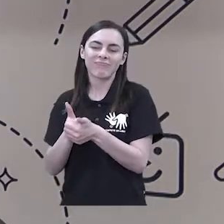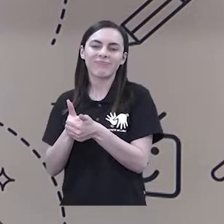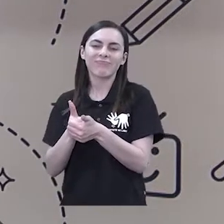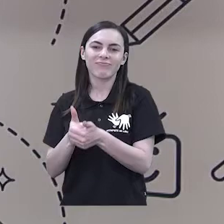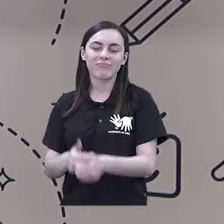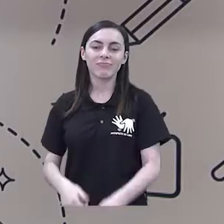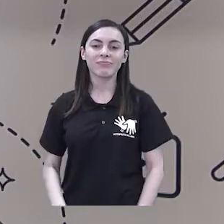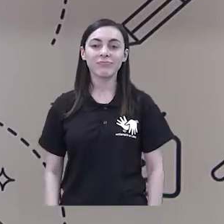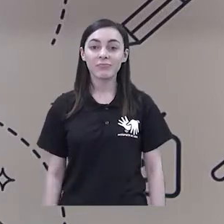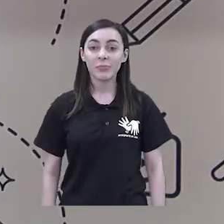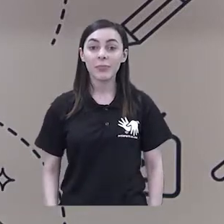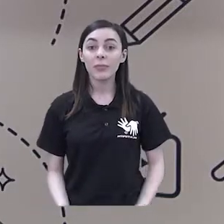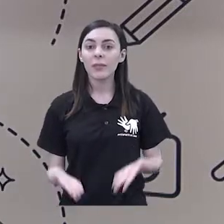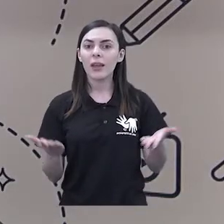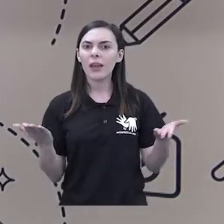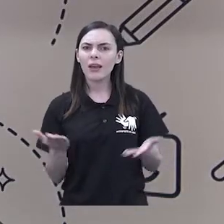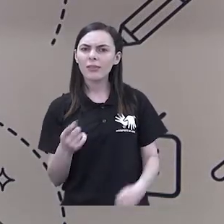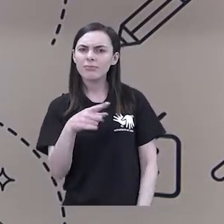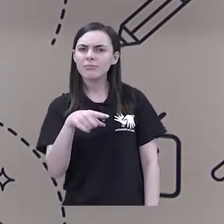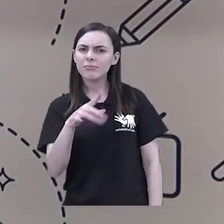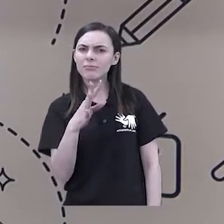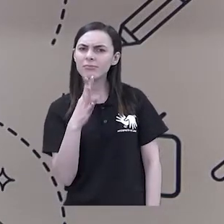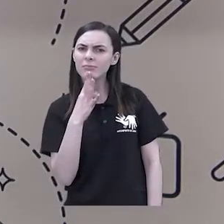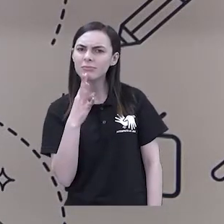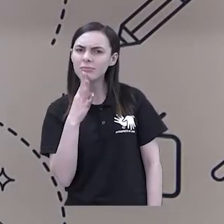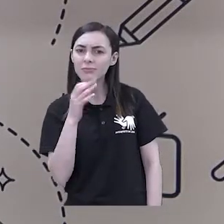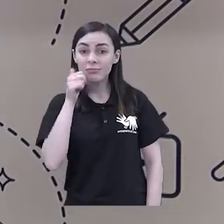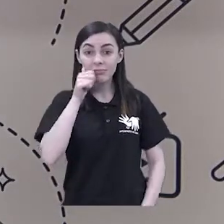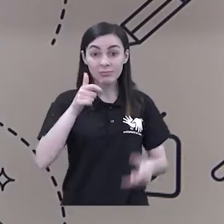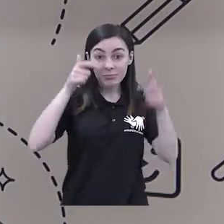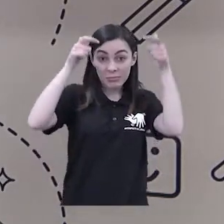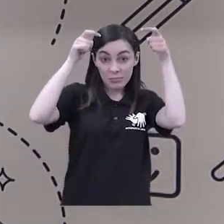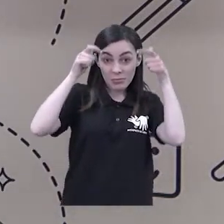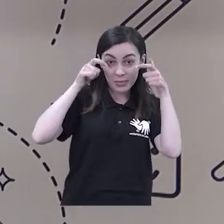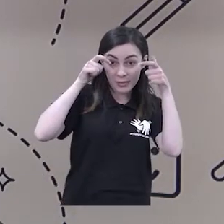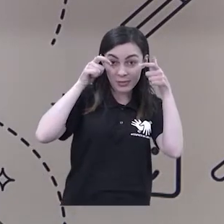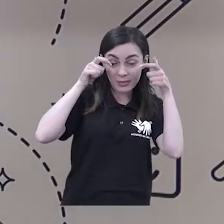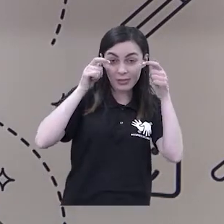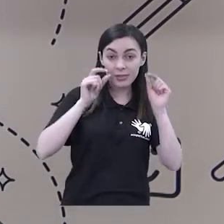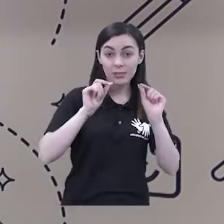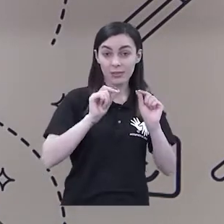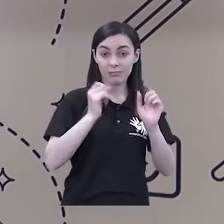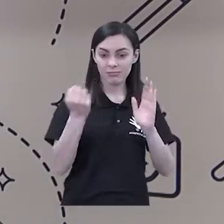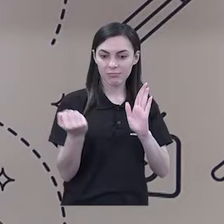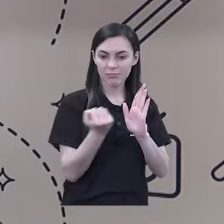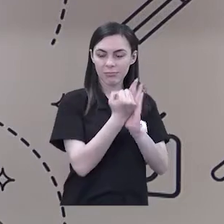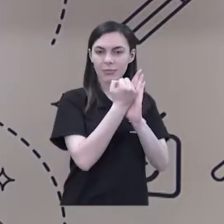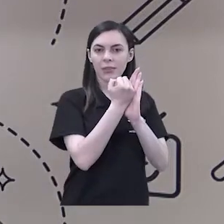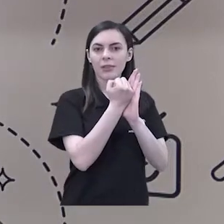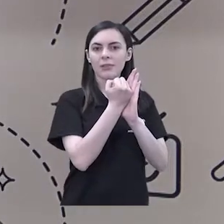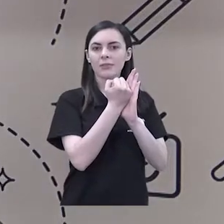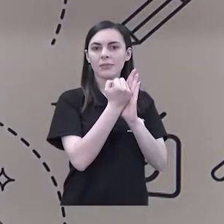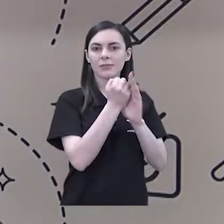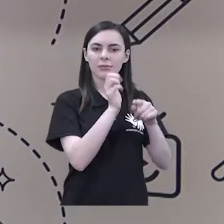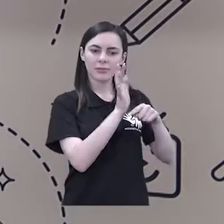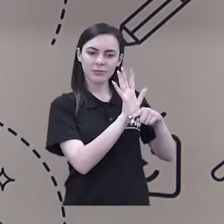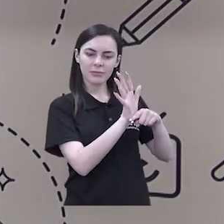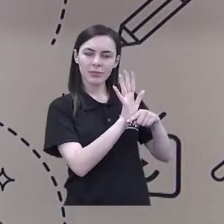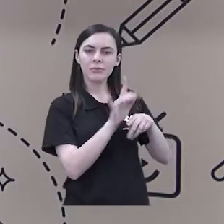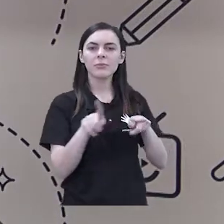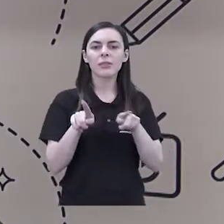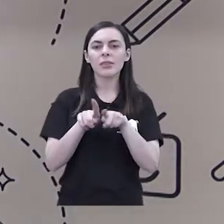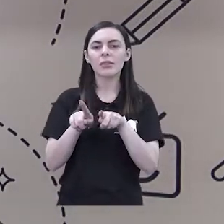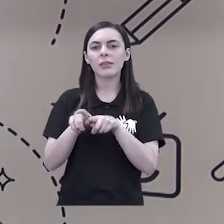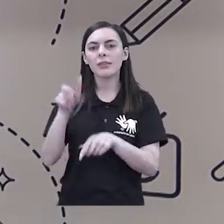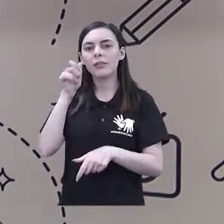caminho. Diante de tudo isso que nós ouvimos, princesas da ficção e princesas da vida